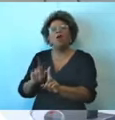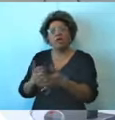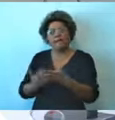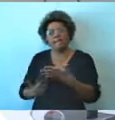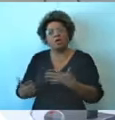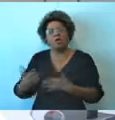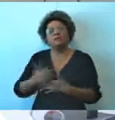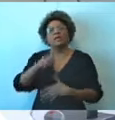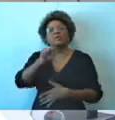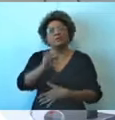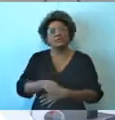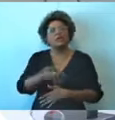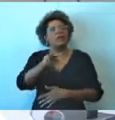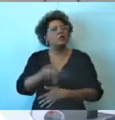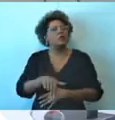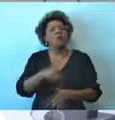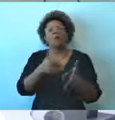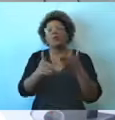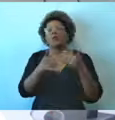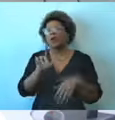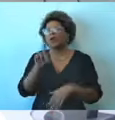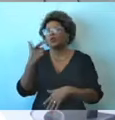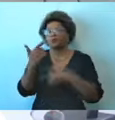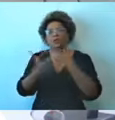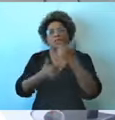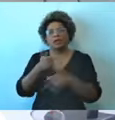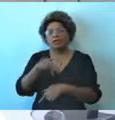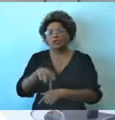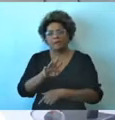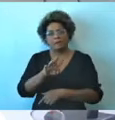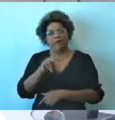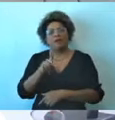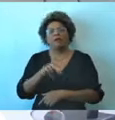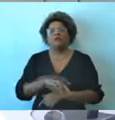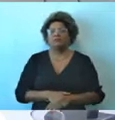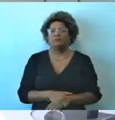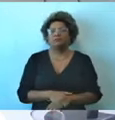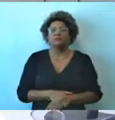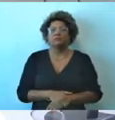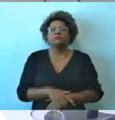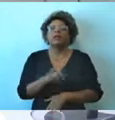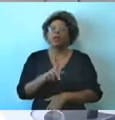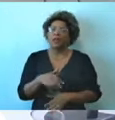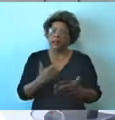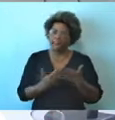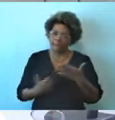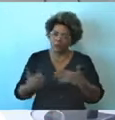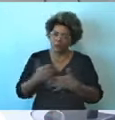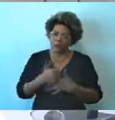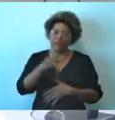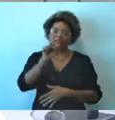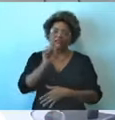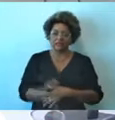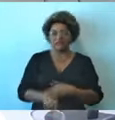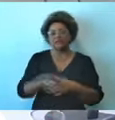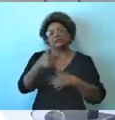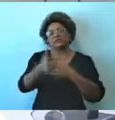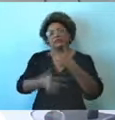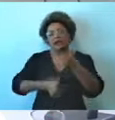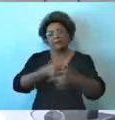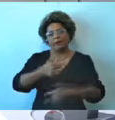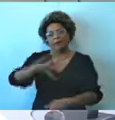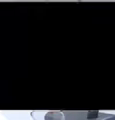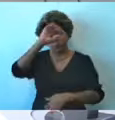cidade. É prioridade, sim, né, trabalhar em prol do cidadão de bem, do trabalhador. É o papel da